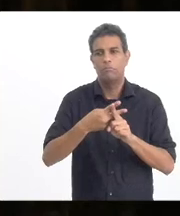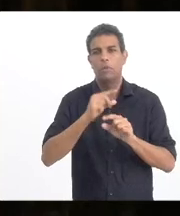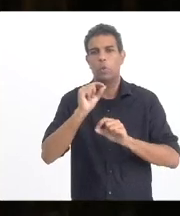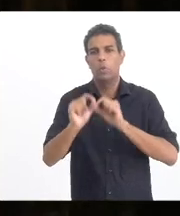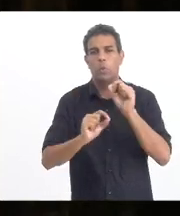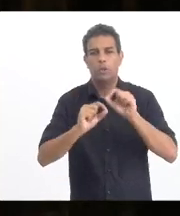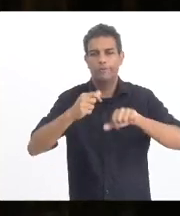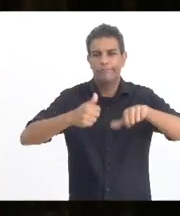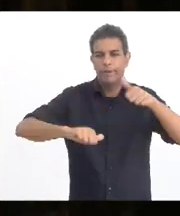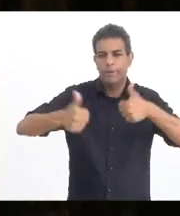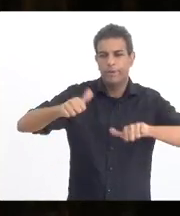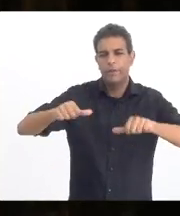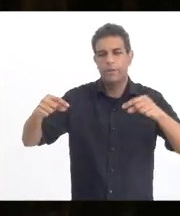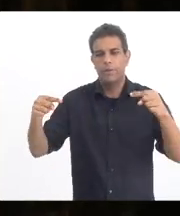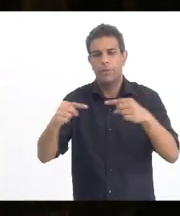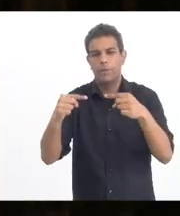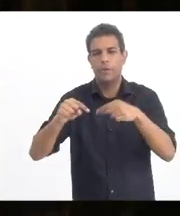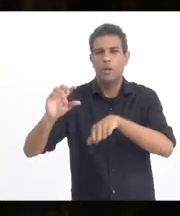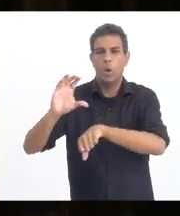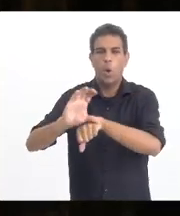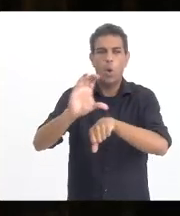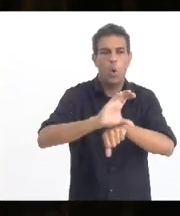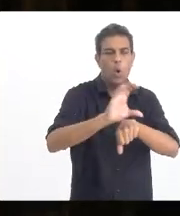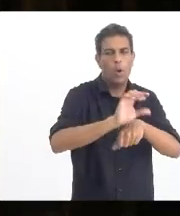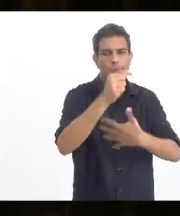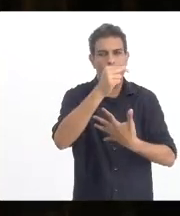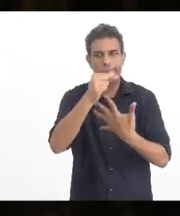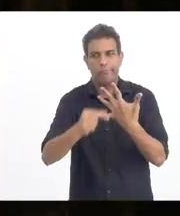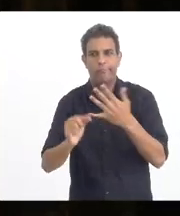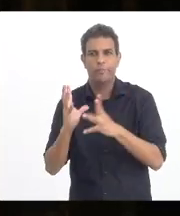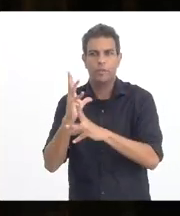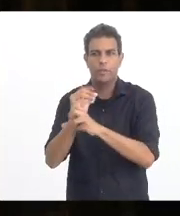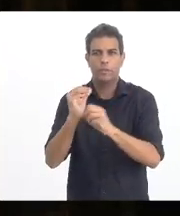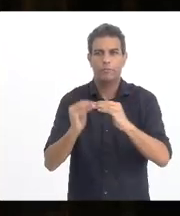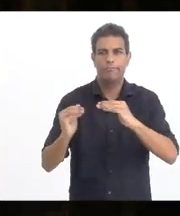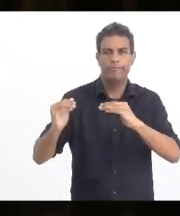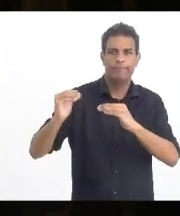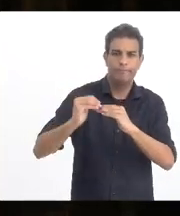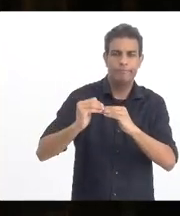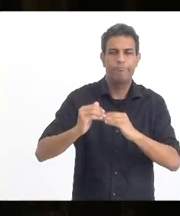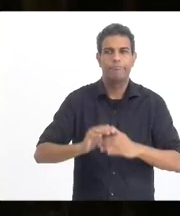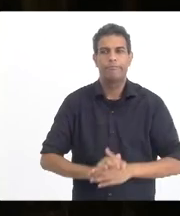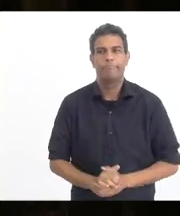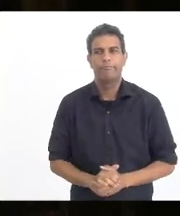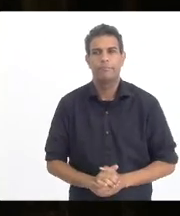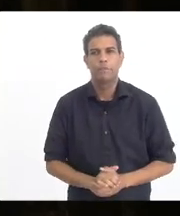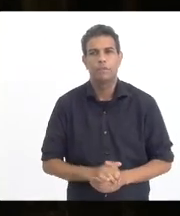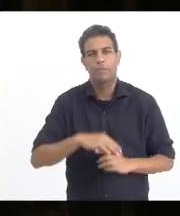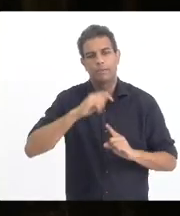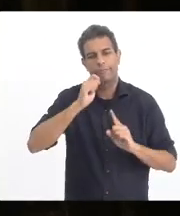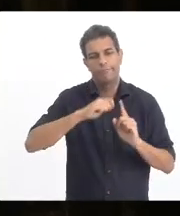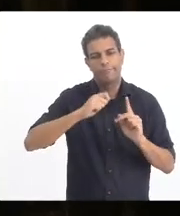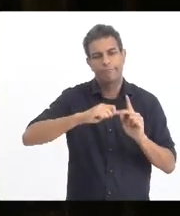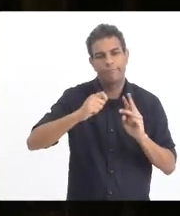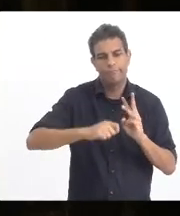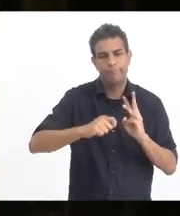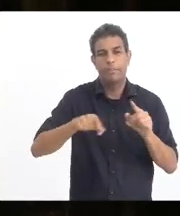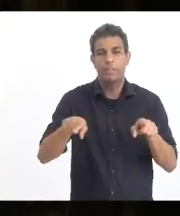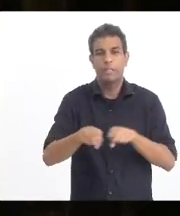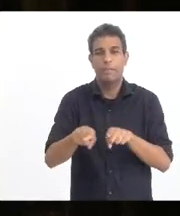faz a variação do salário, além dos cursos, das gratificações, é o escalonamento, os triênios,